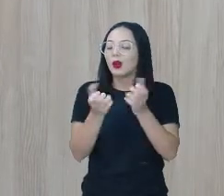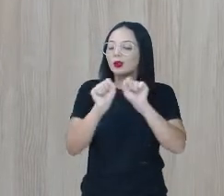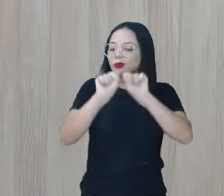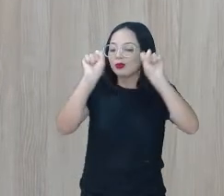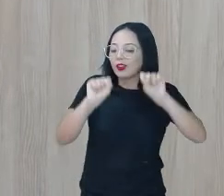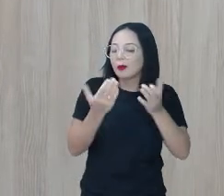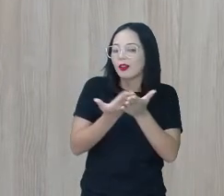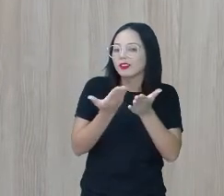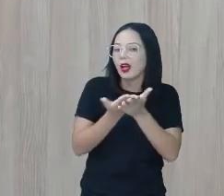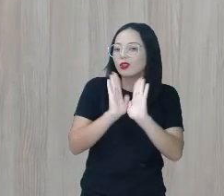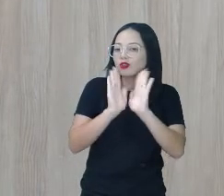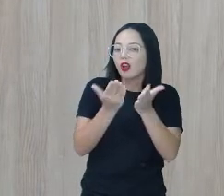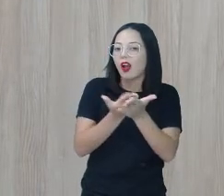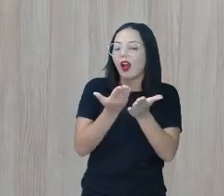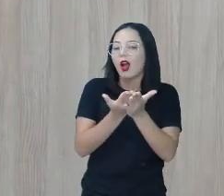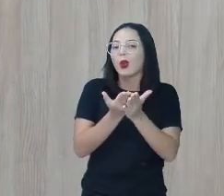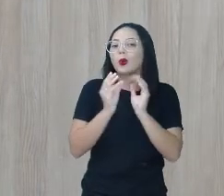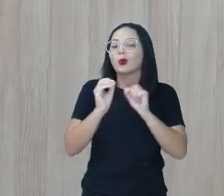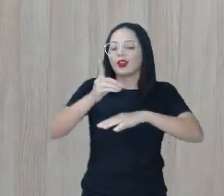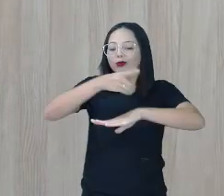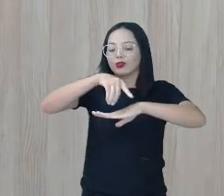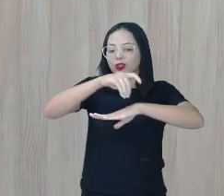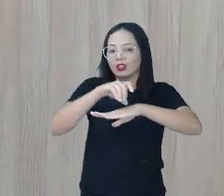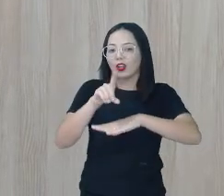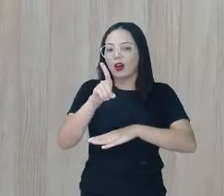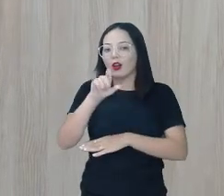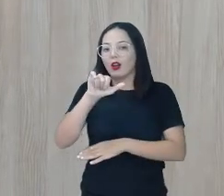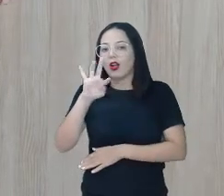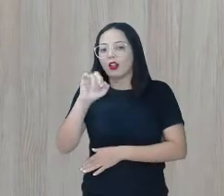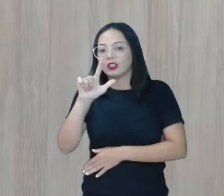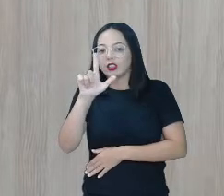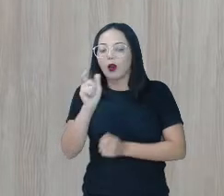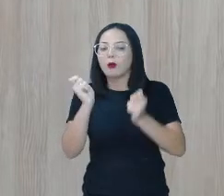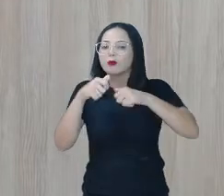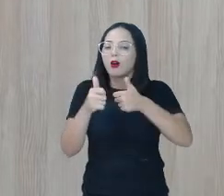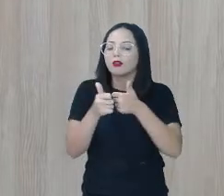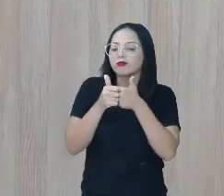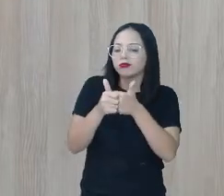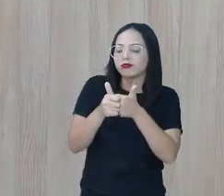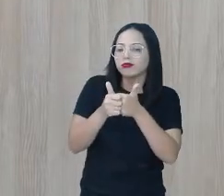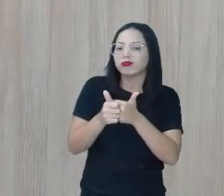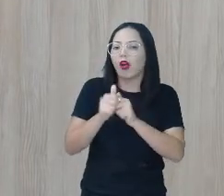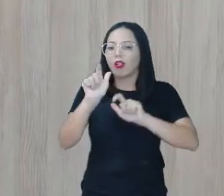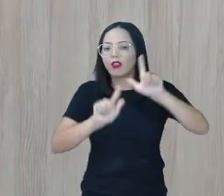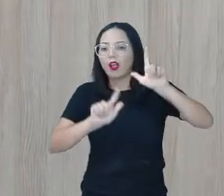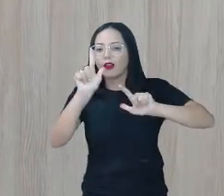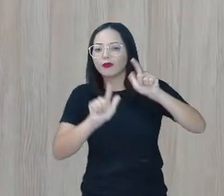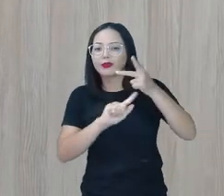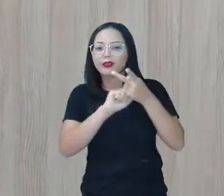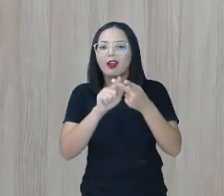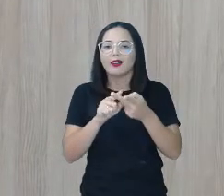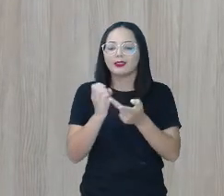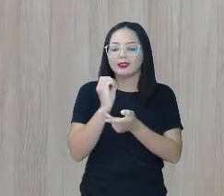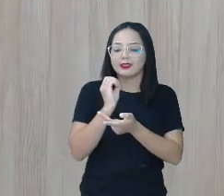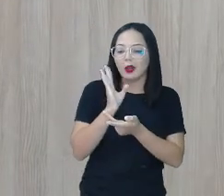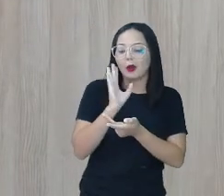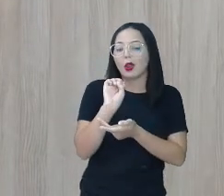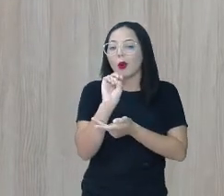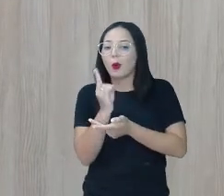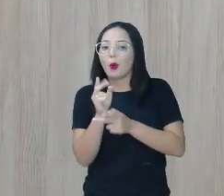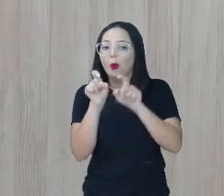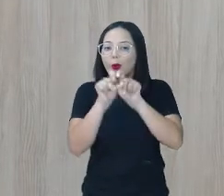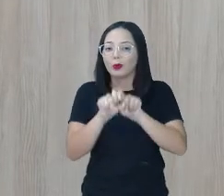da nossa aula é um sistema de aula digital, onde você pode estar acompanhando a nossa aula através da TV, do celular ou